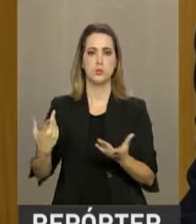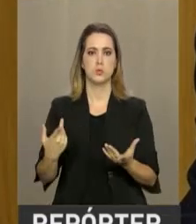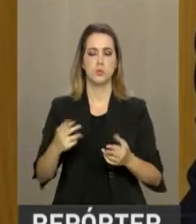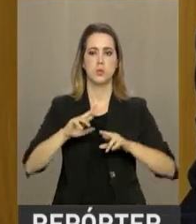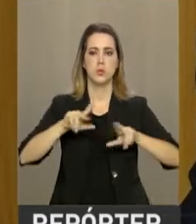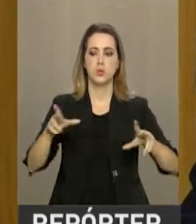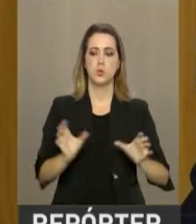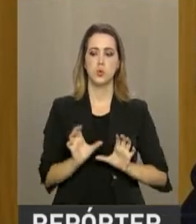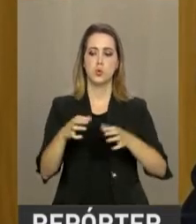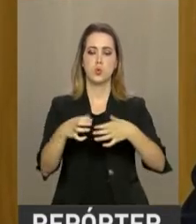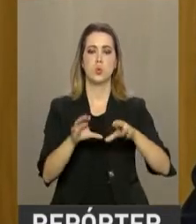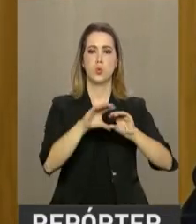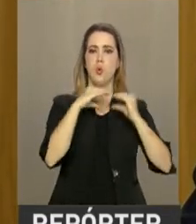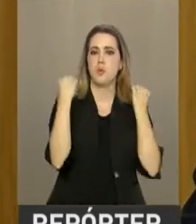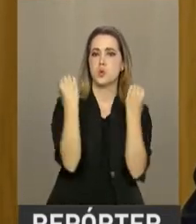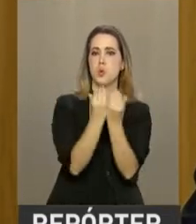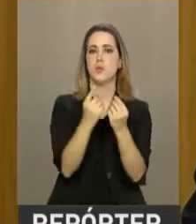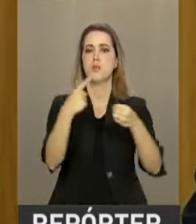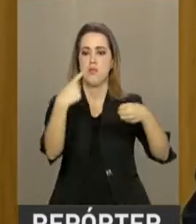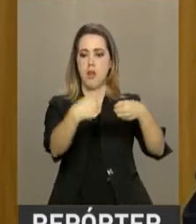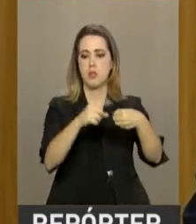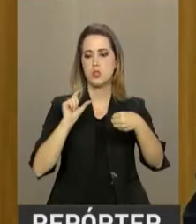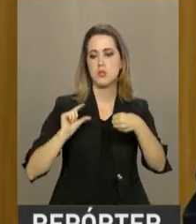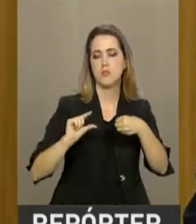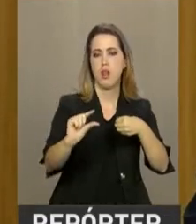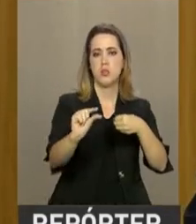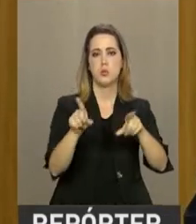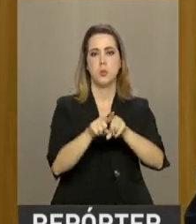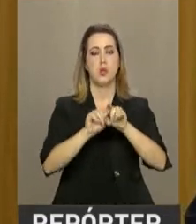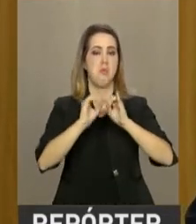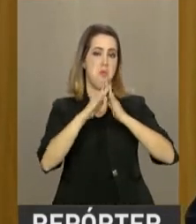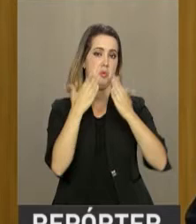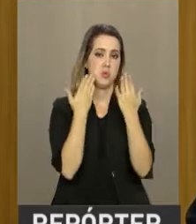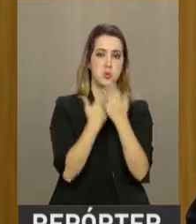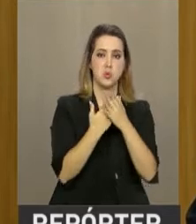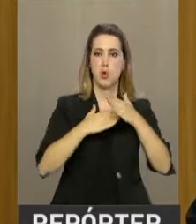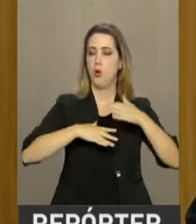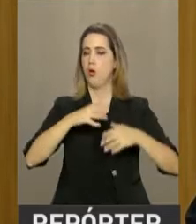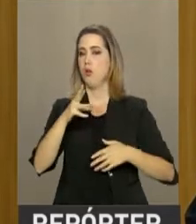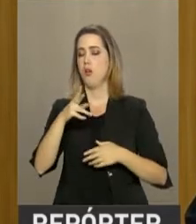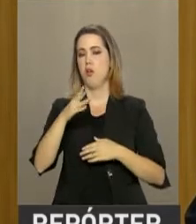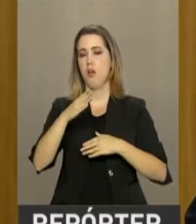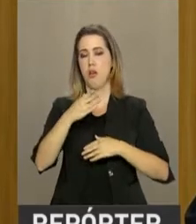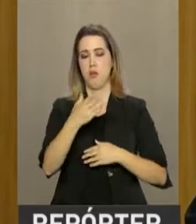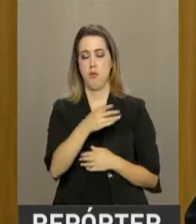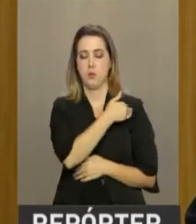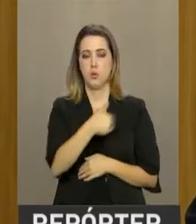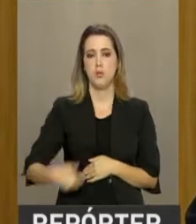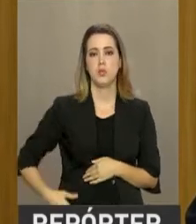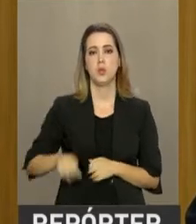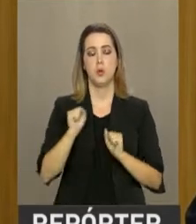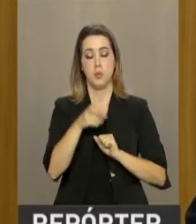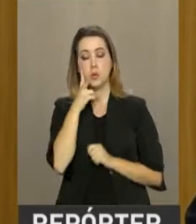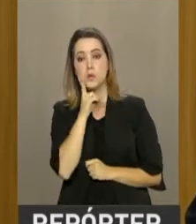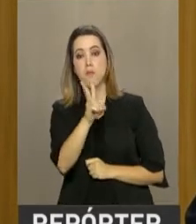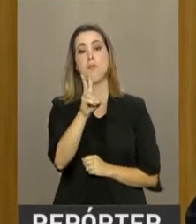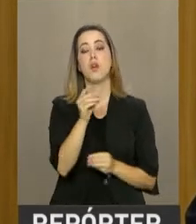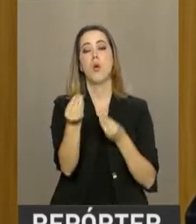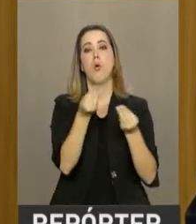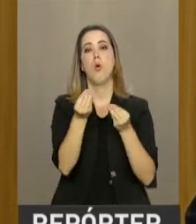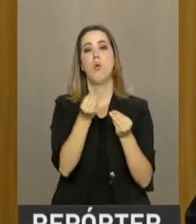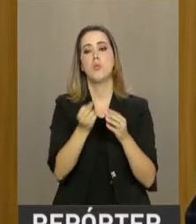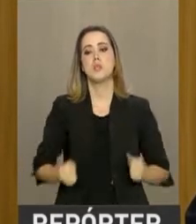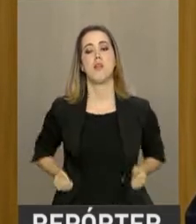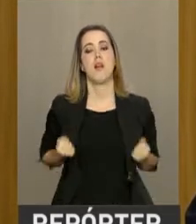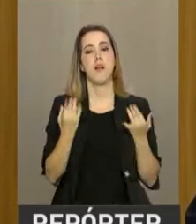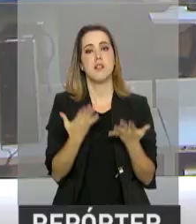das comunidades, das pequenas cidades, das escolas públicas, possa ir ao portal e saber quem está gastando o quê, onde,